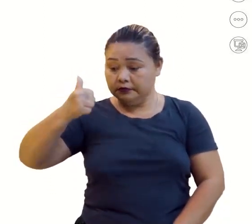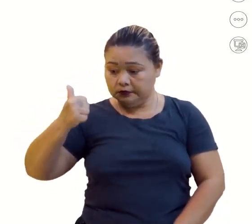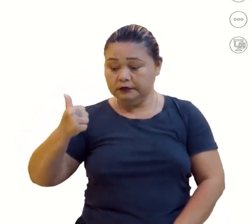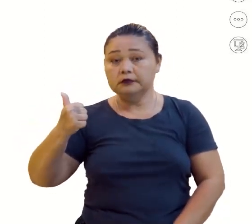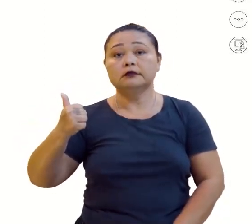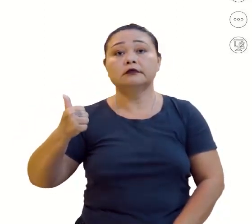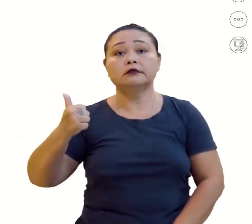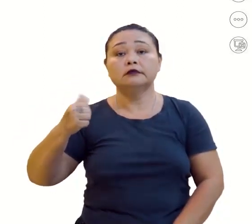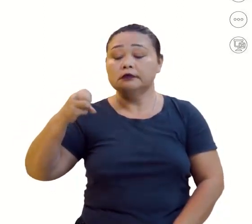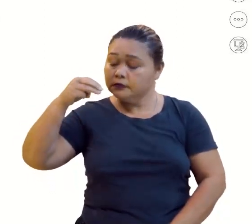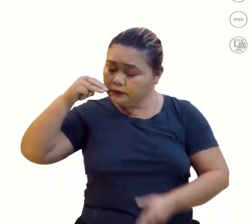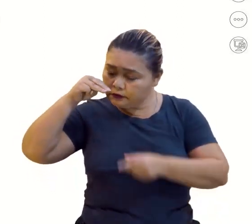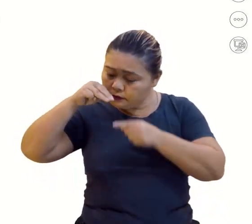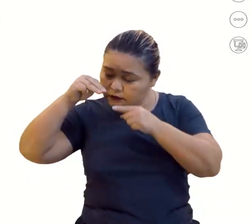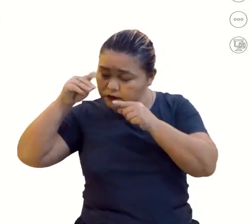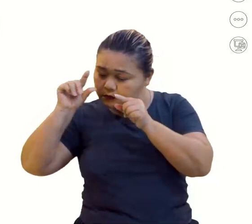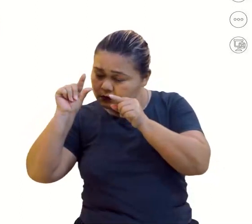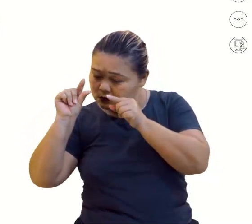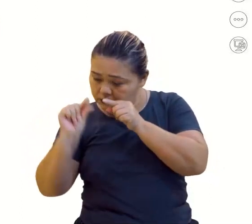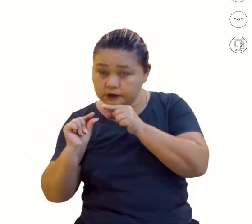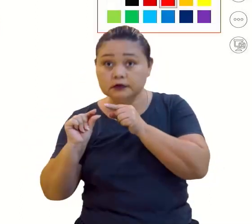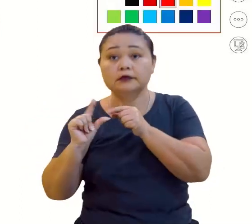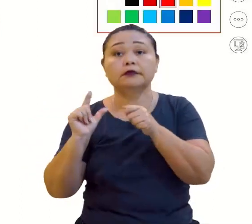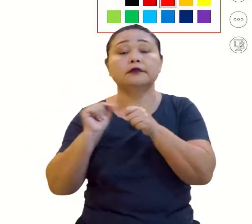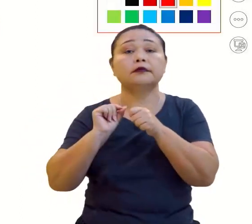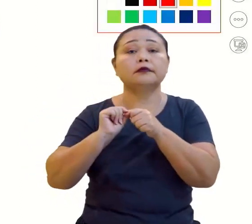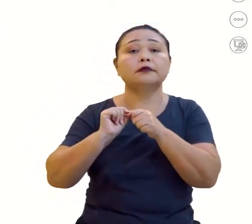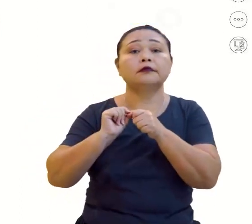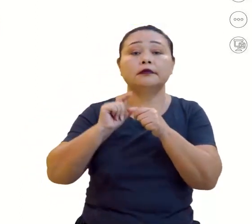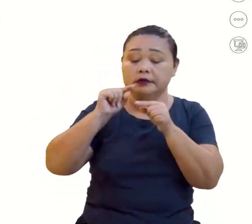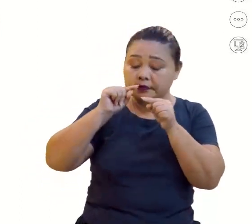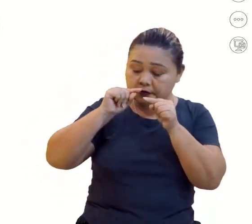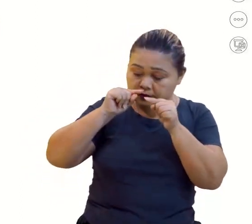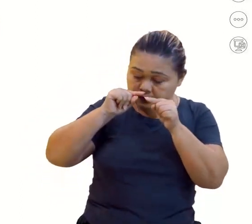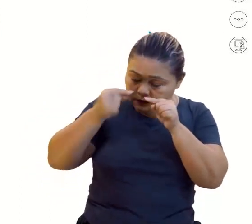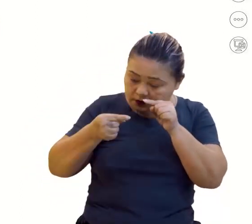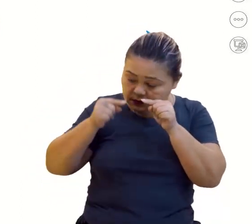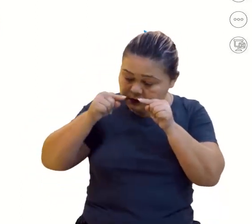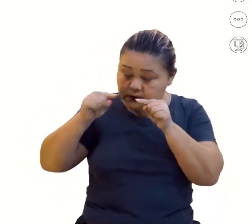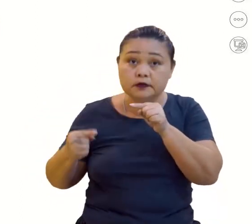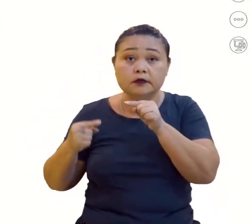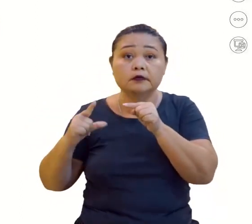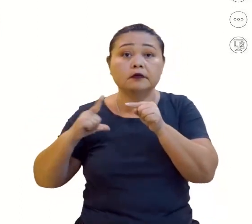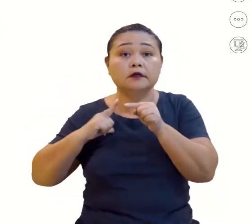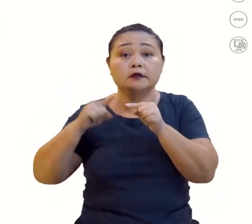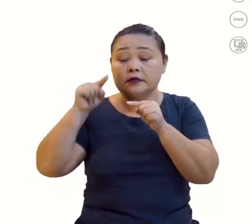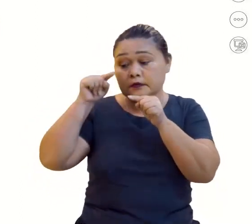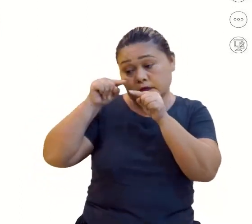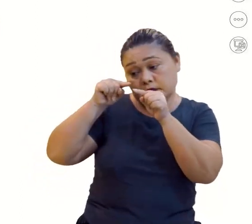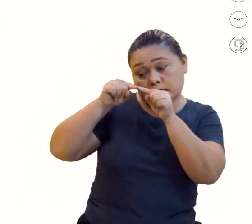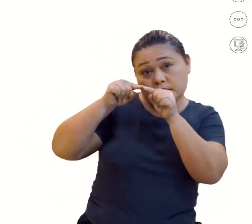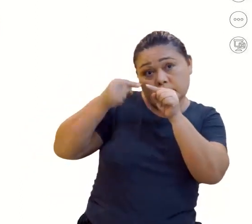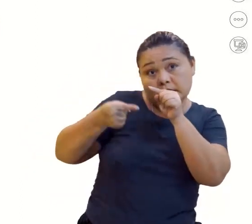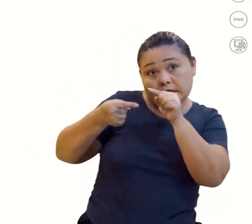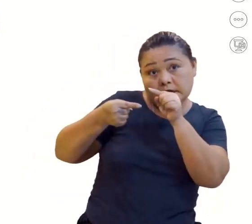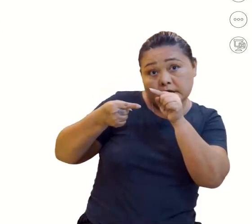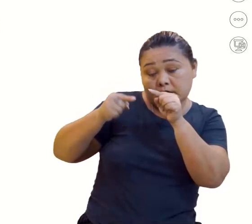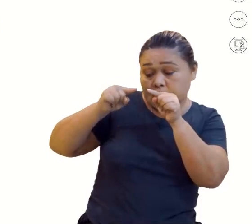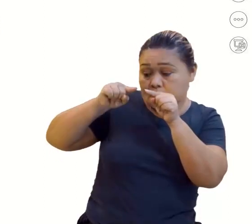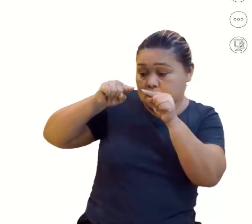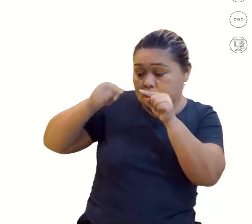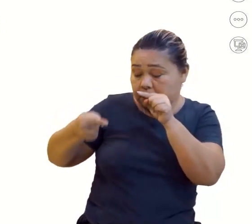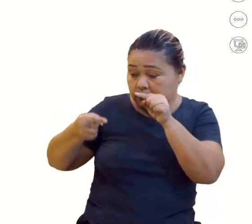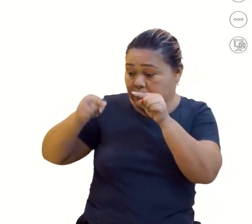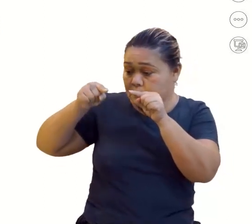0,00011 milímetros, né? Eu vou dar pulinhos com a vírgula. Isso. Então, a vírgula está aqui, eu vou fazer 1,